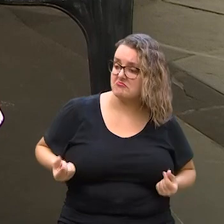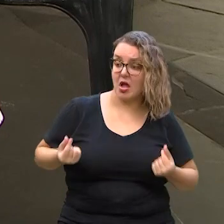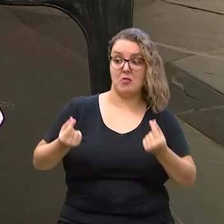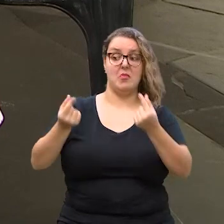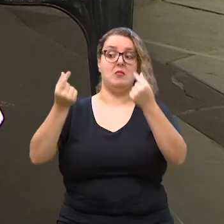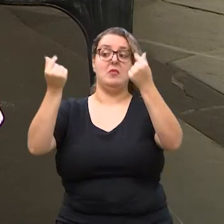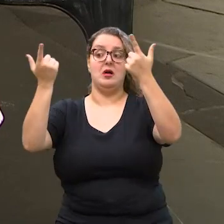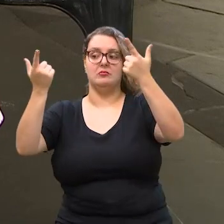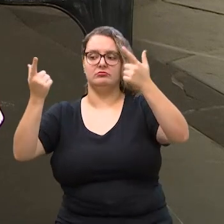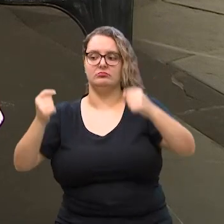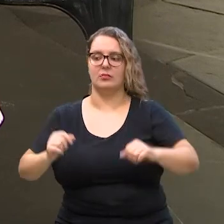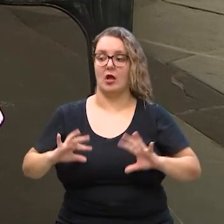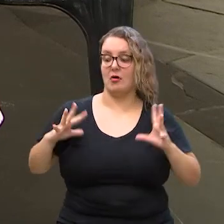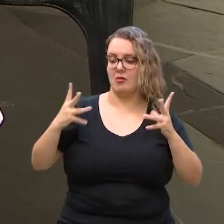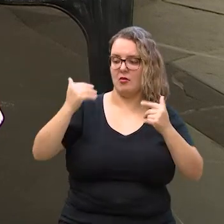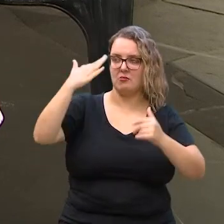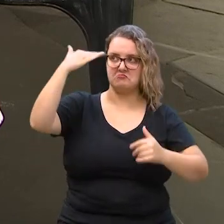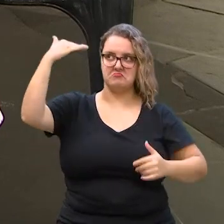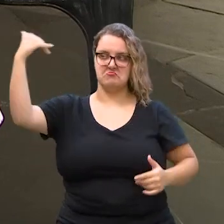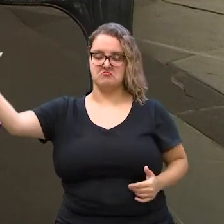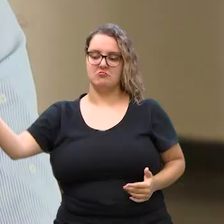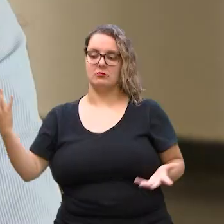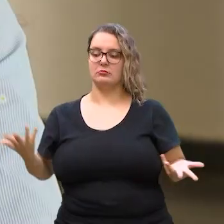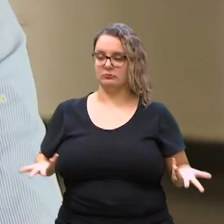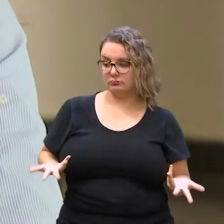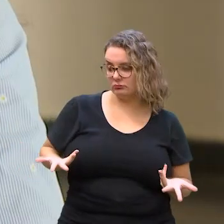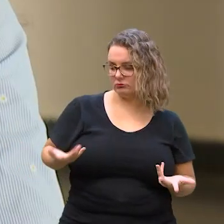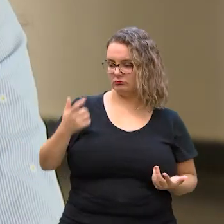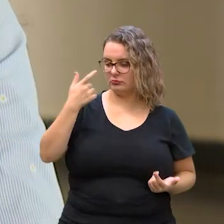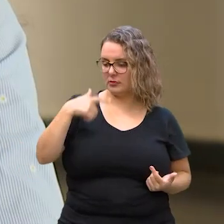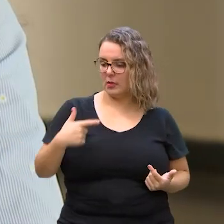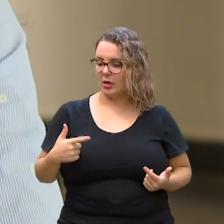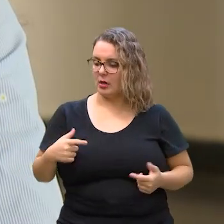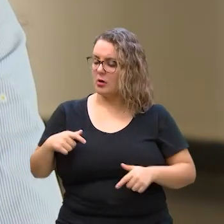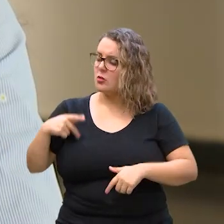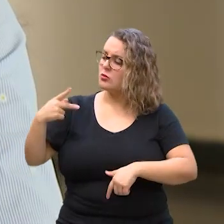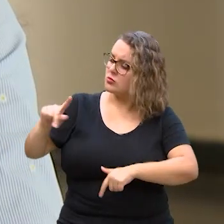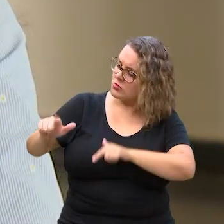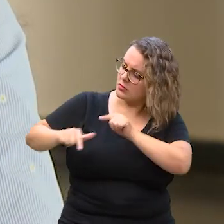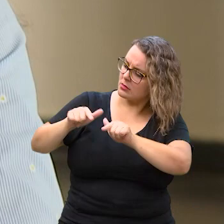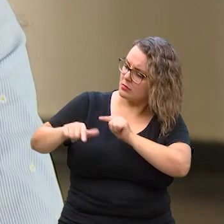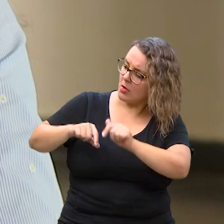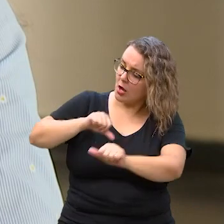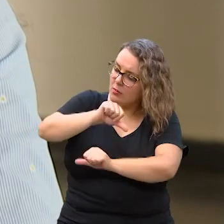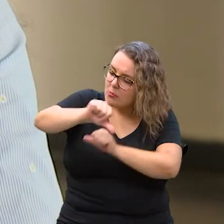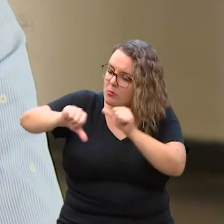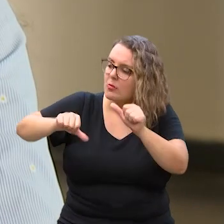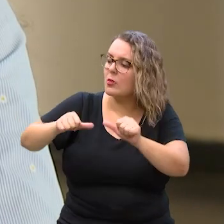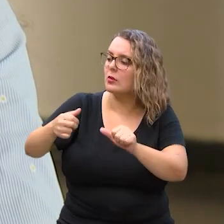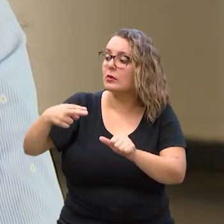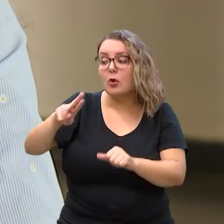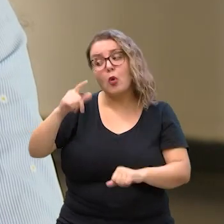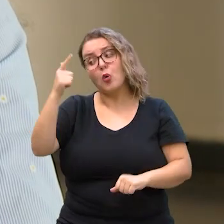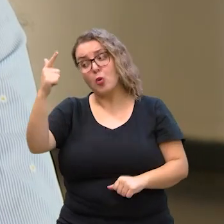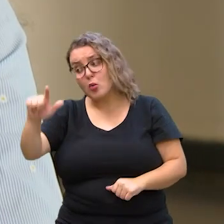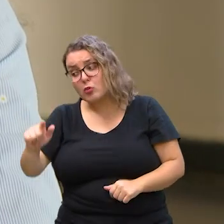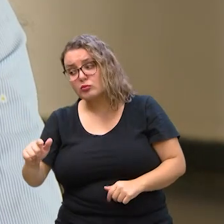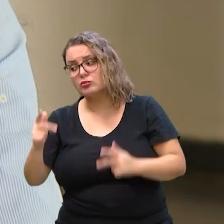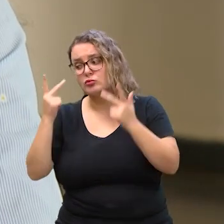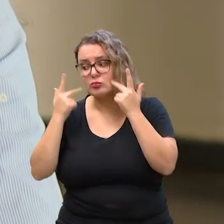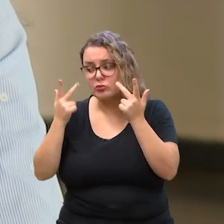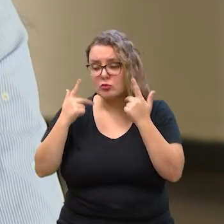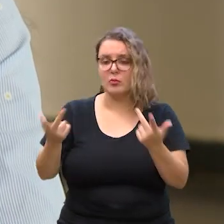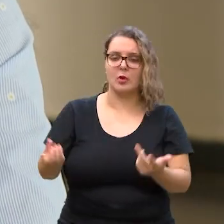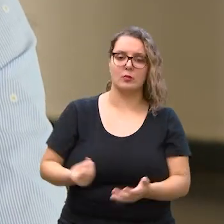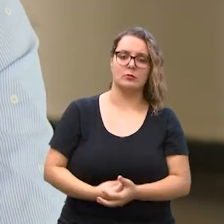dinheiro, ganha holofote. O seu trabalho que você estava desenvolvendo com essa pessoa muda ou continua? É a mesma